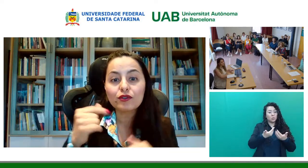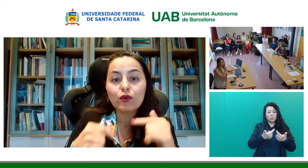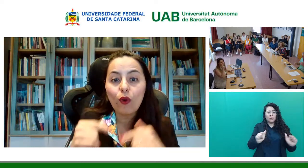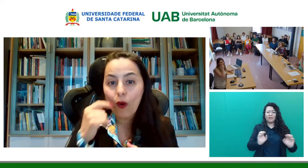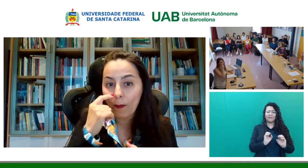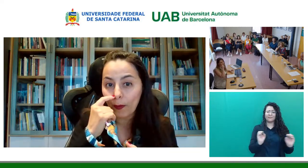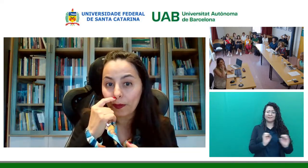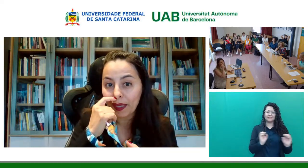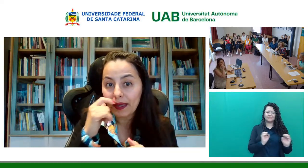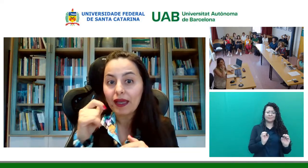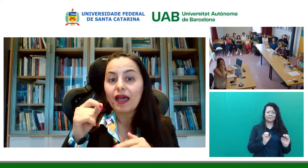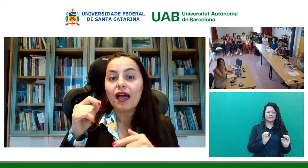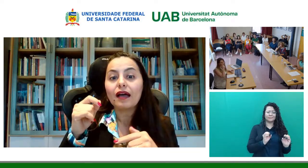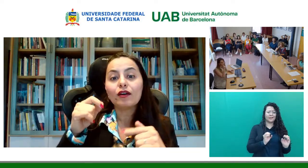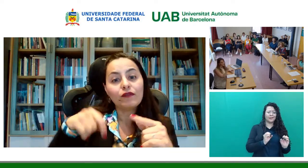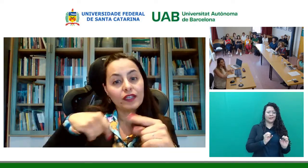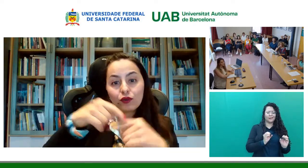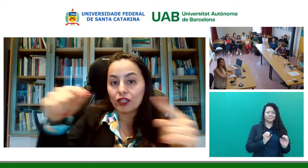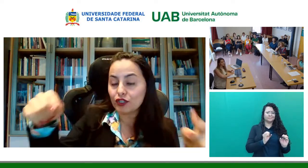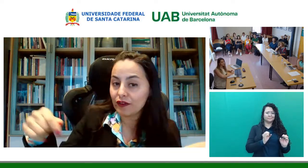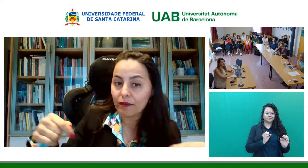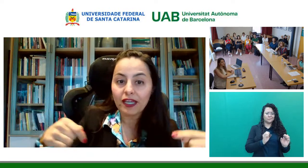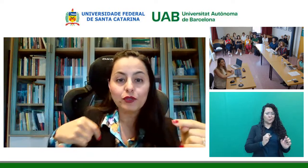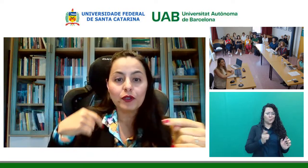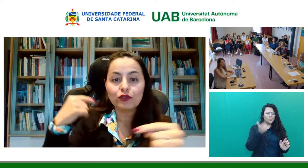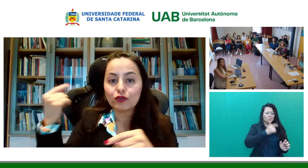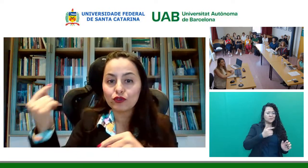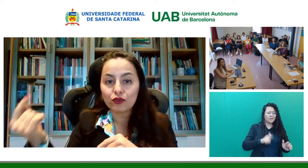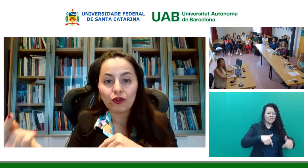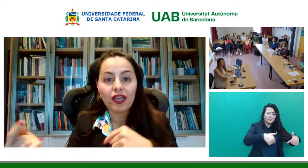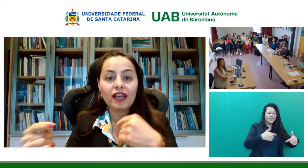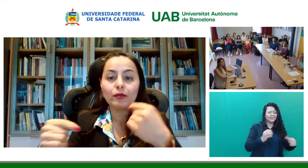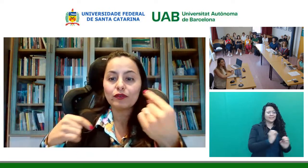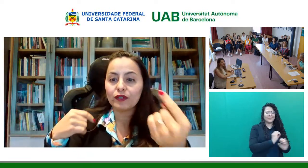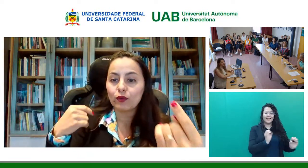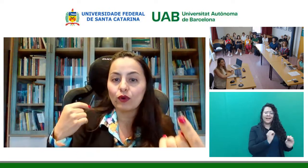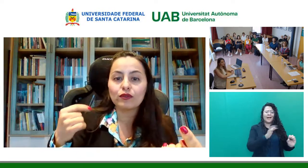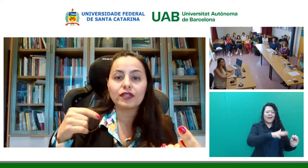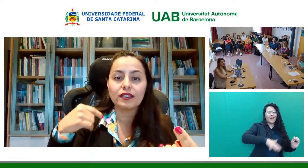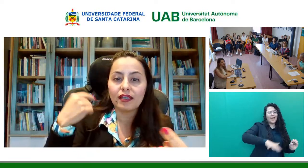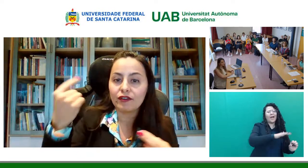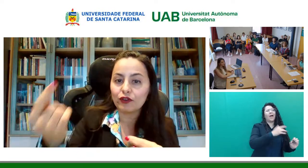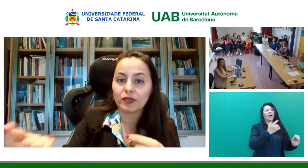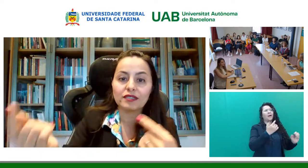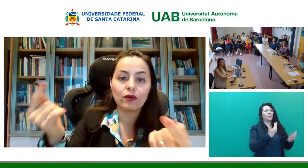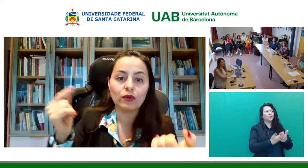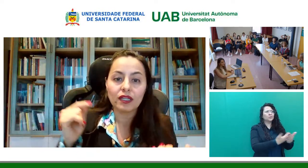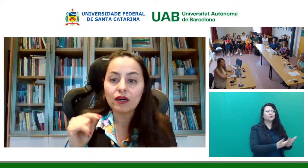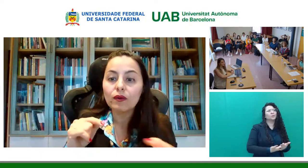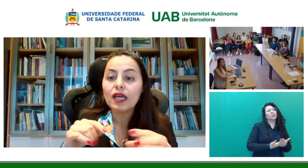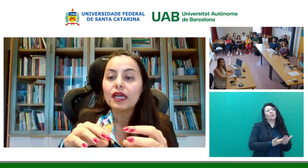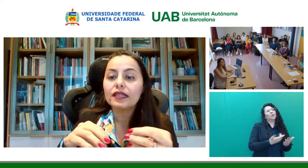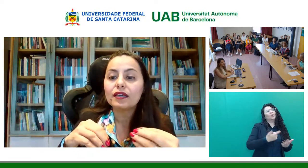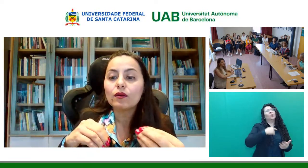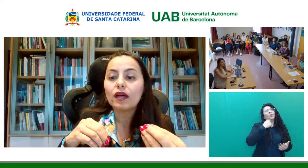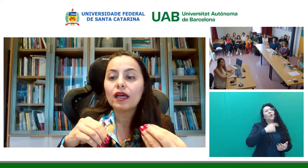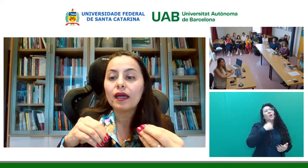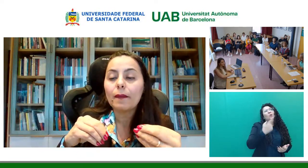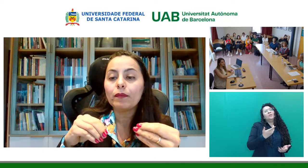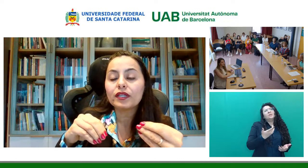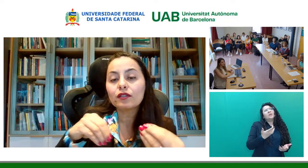constrói isso como, né? Talvez coletivamente, pelo discurso do colega, por ver o outro que teve a formação ou não.